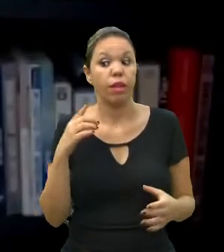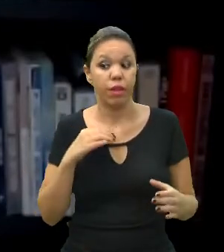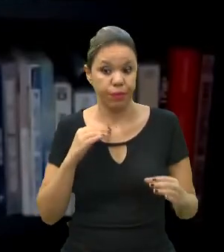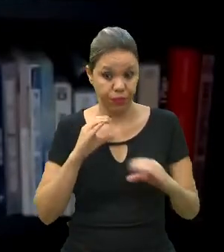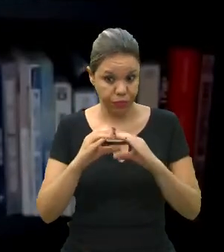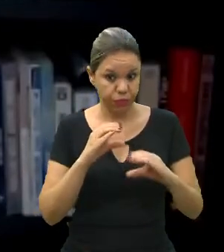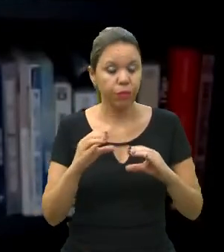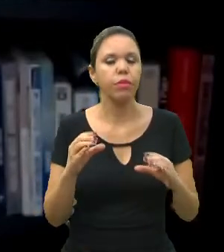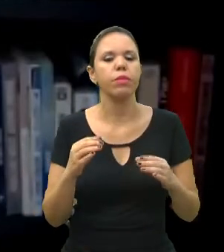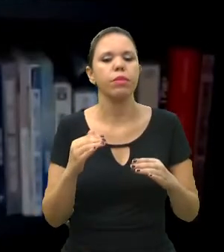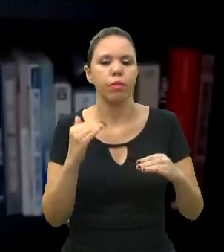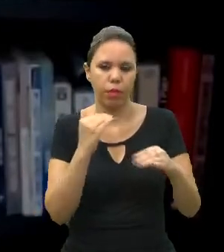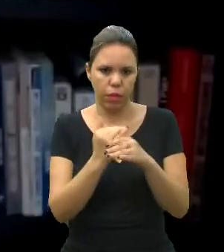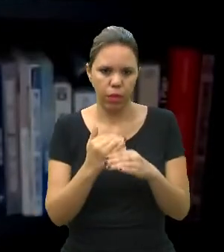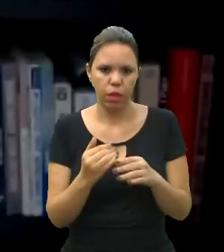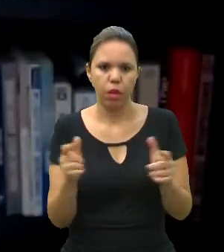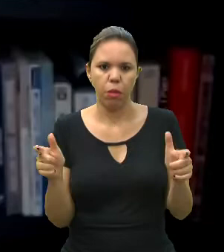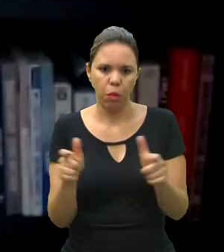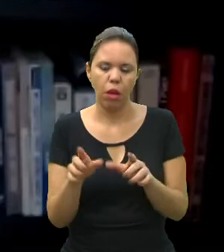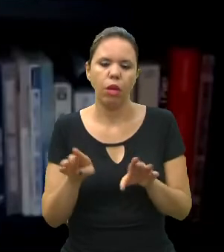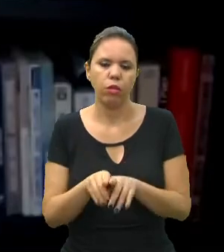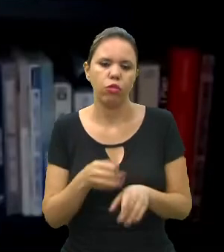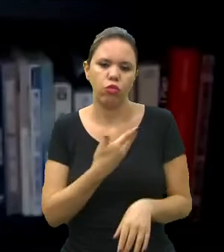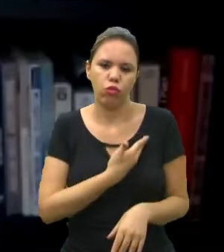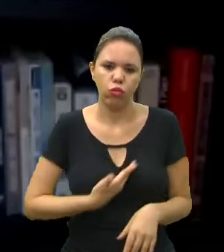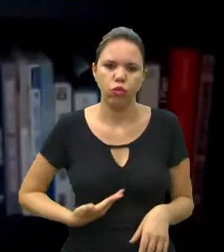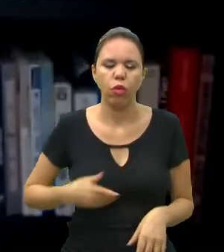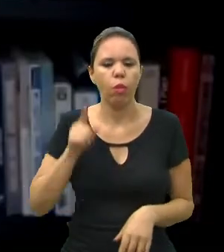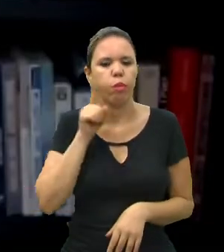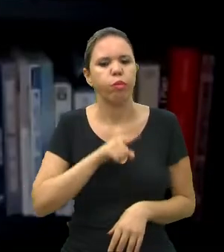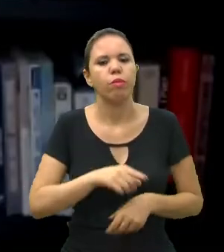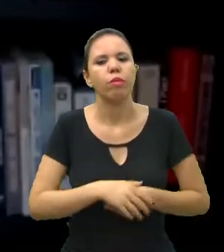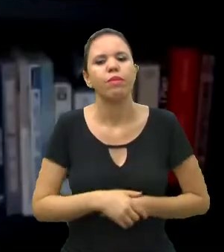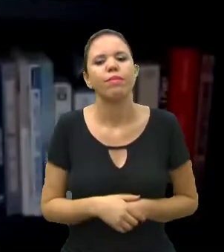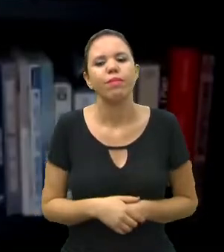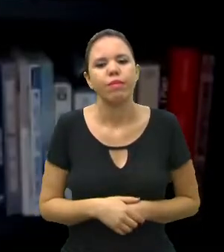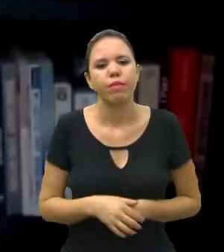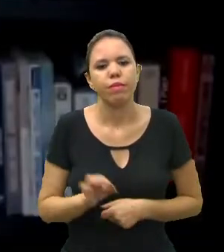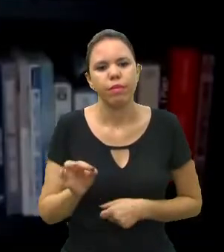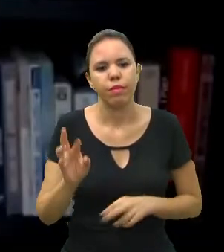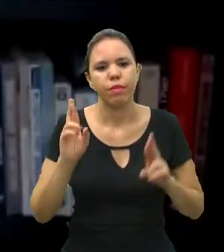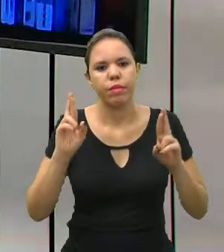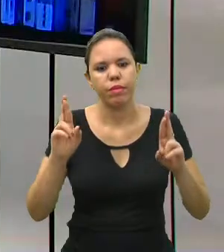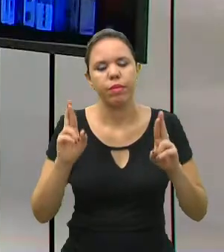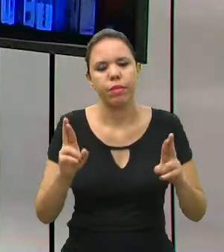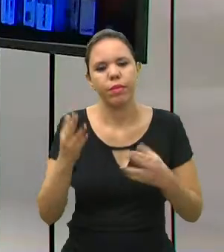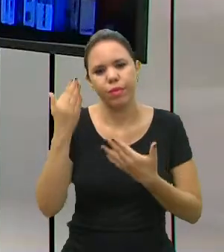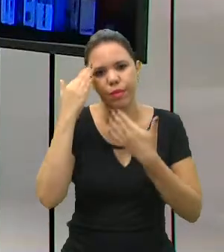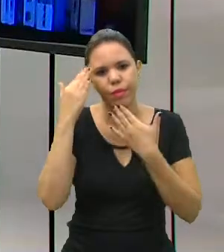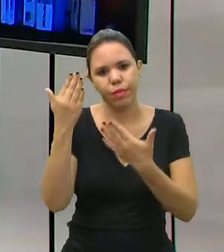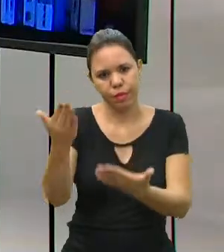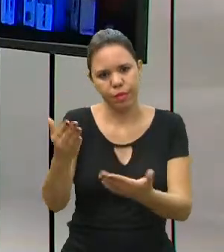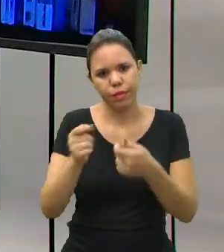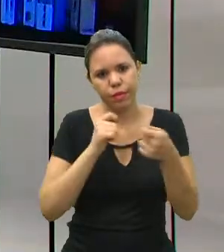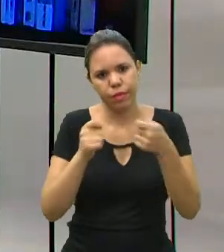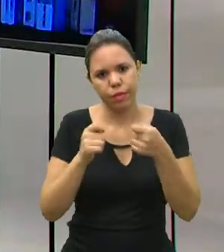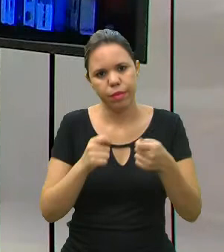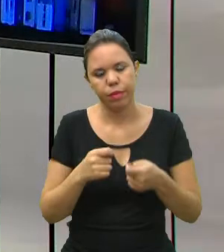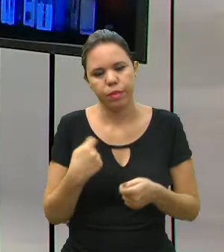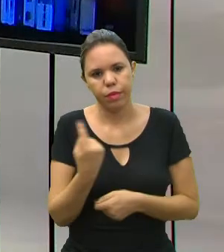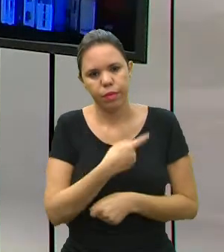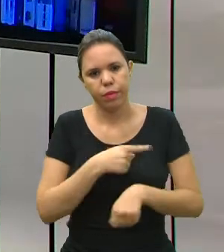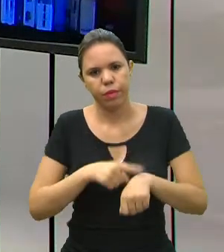um alinhamento em menor ou maior grau com o governo norte-americano. Assim esperamos. Doutor, muito obrigada pela